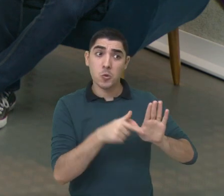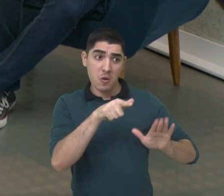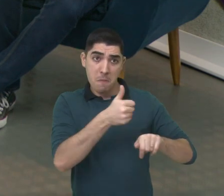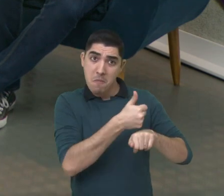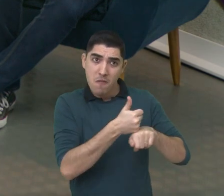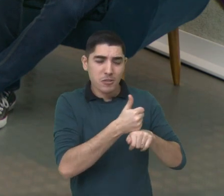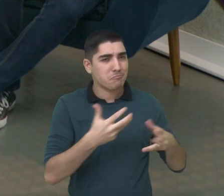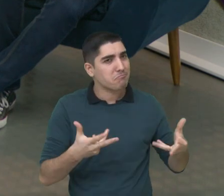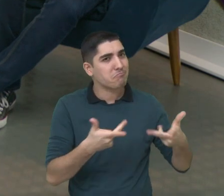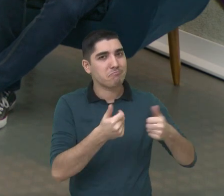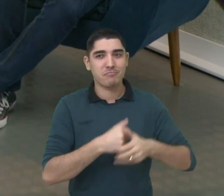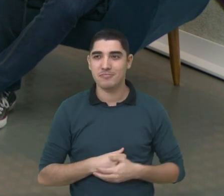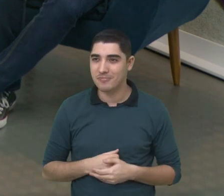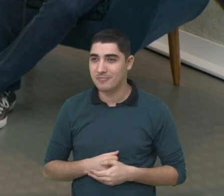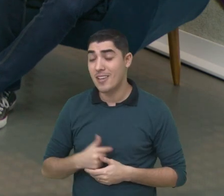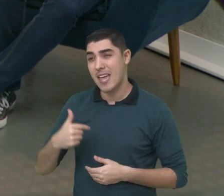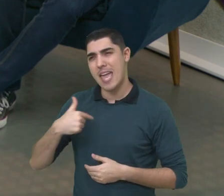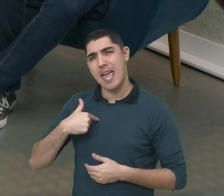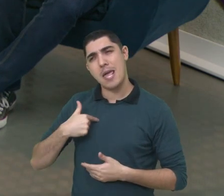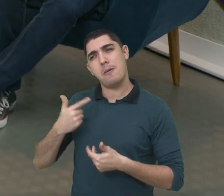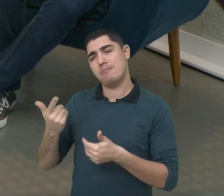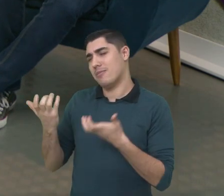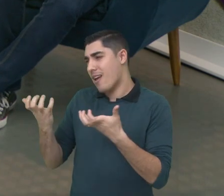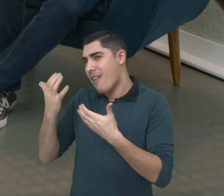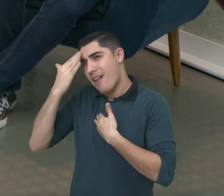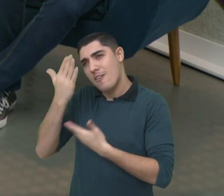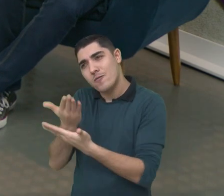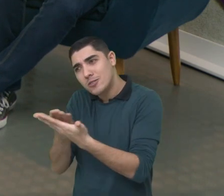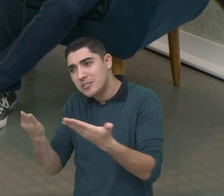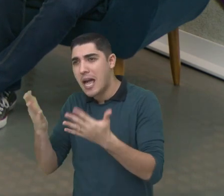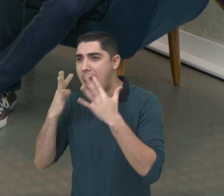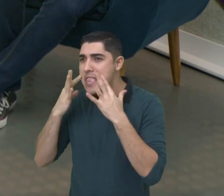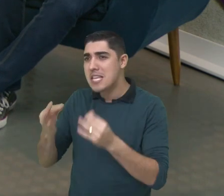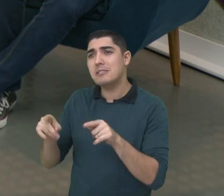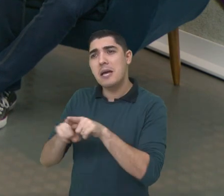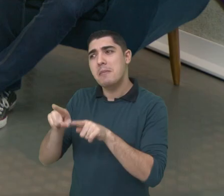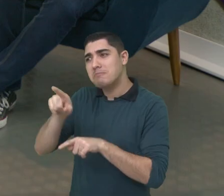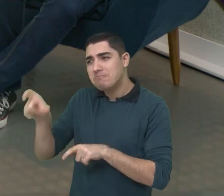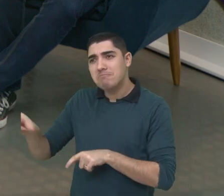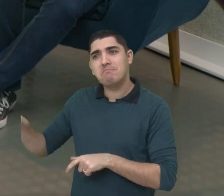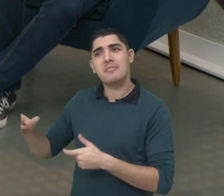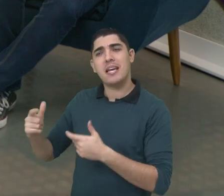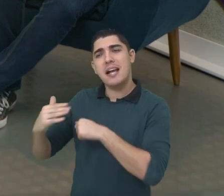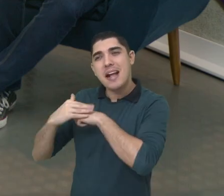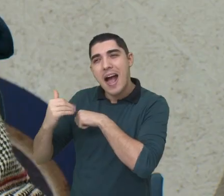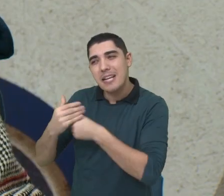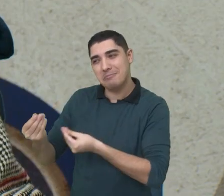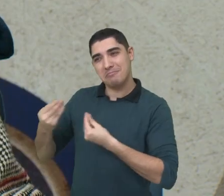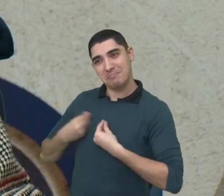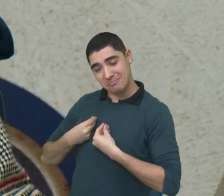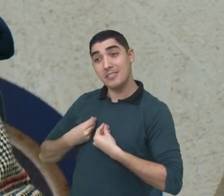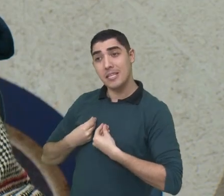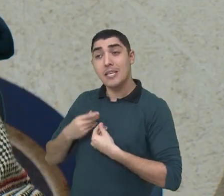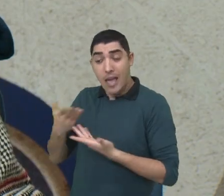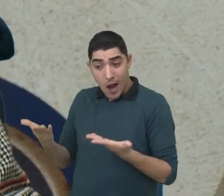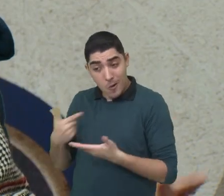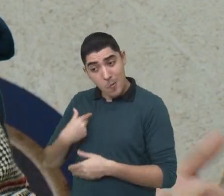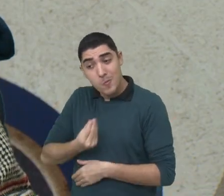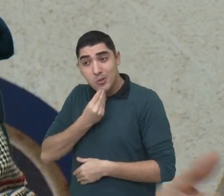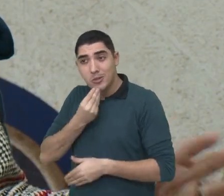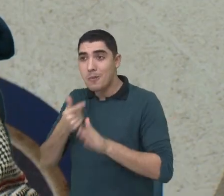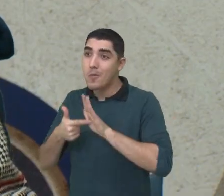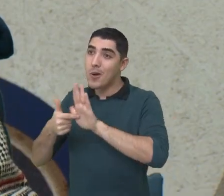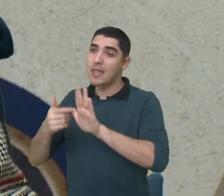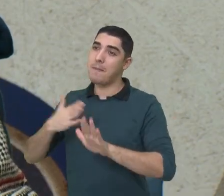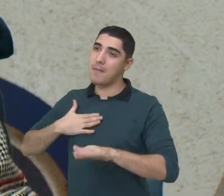é o universo do corretor de imóveis. Eu que agradeço essa atenção de vocês, o carinho de vocês e a oportunidade de